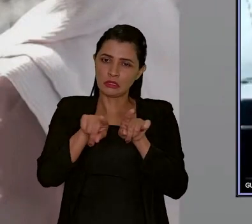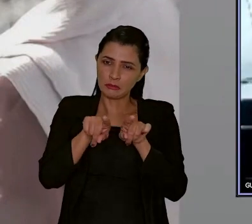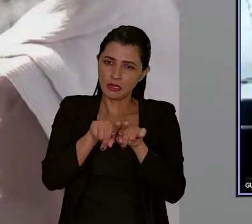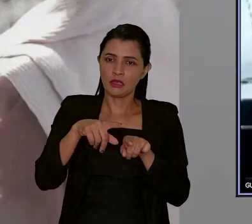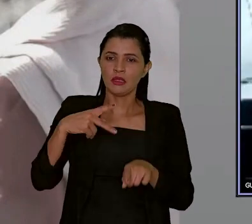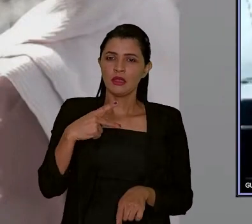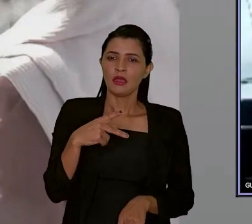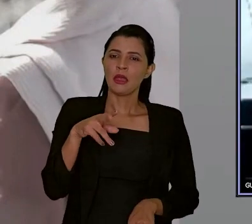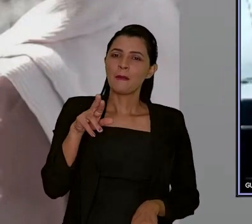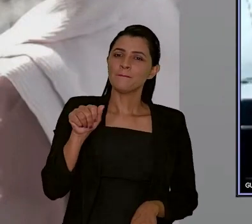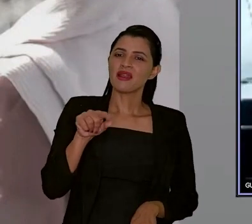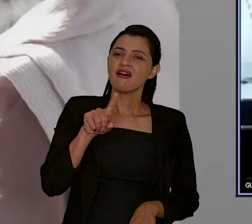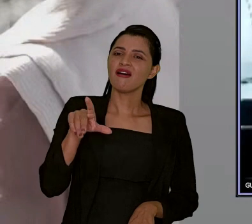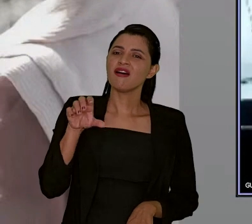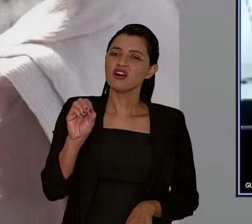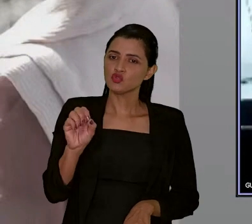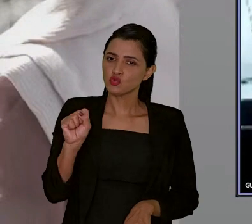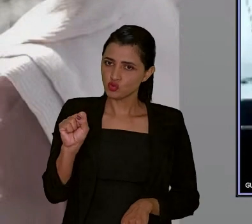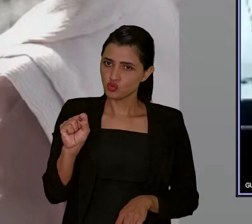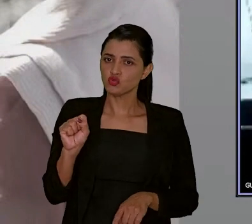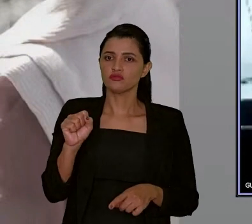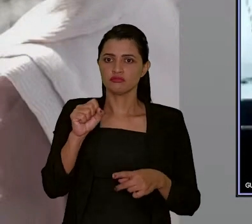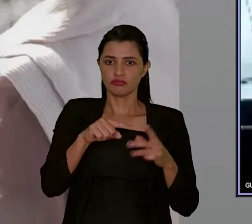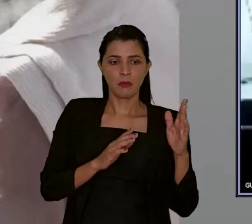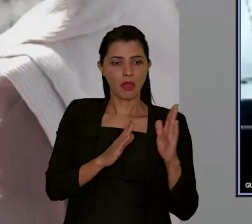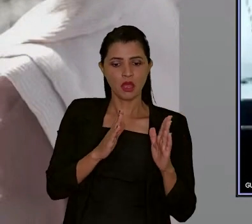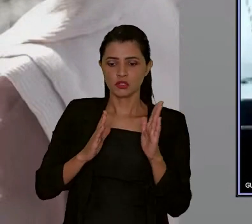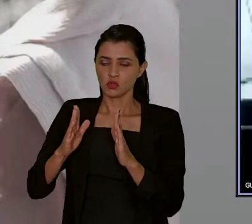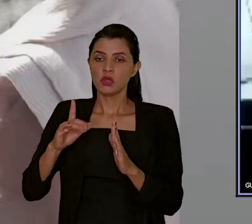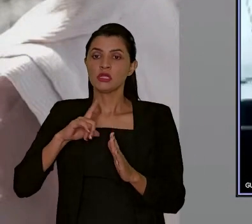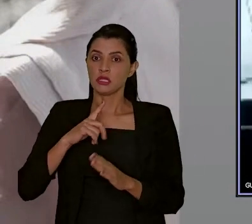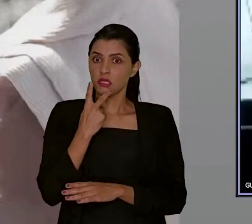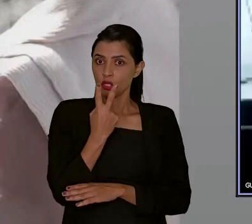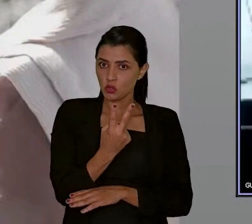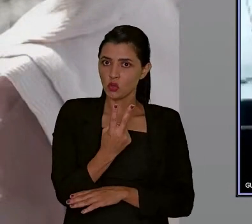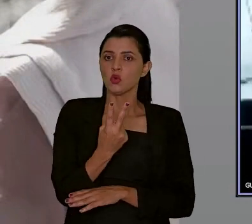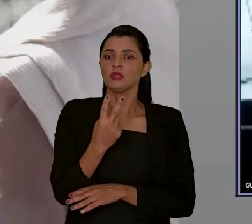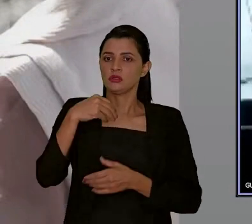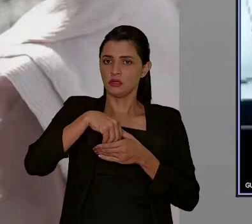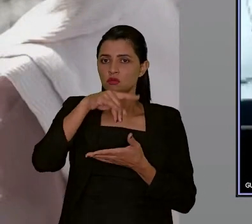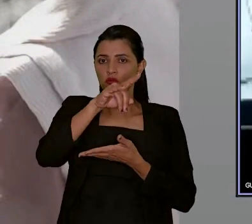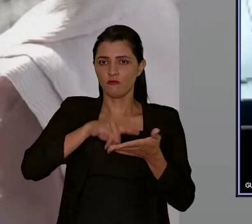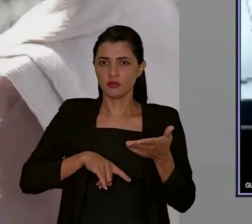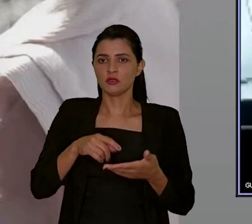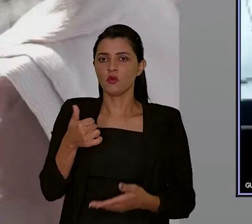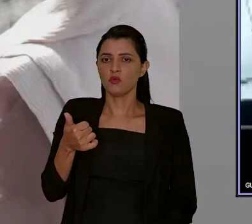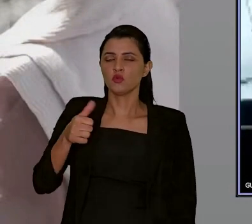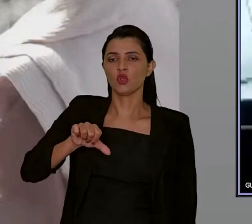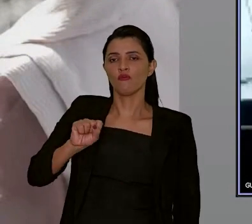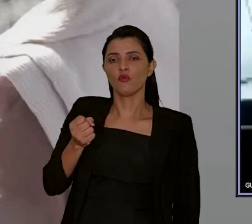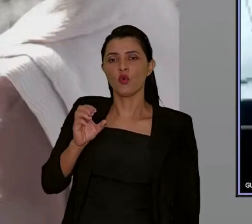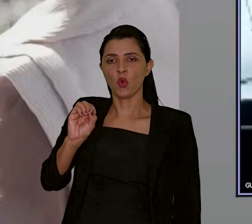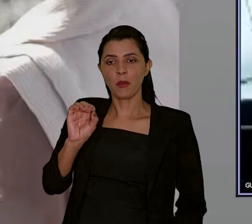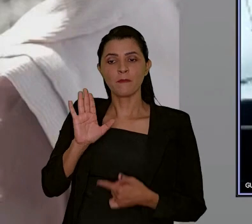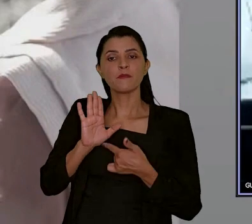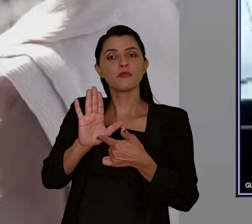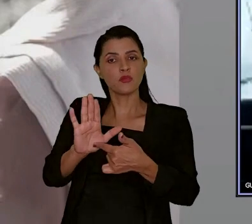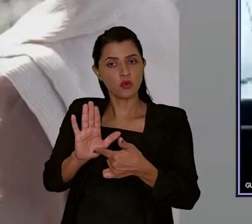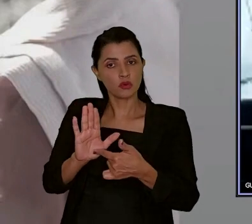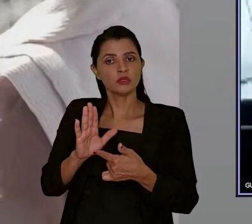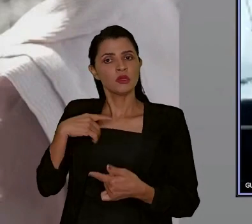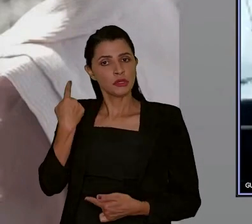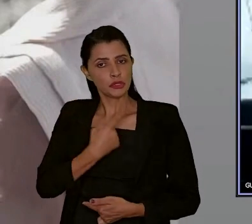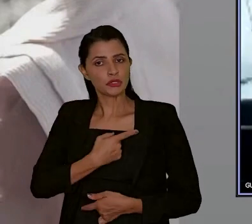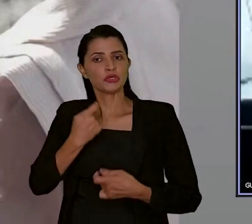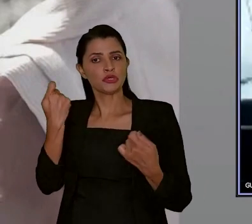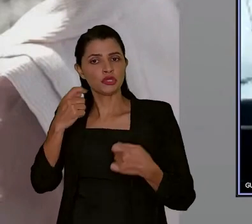Há dois prazos muito importantes que a Convenção de 80 traz e que nós temos no Brasil